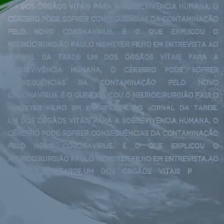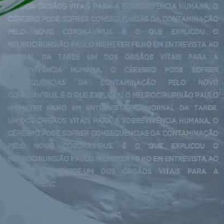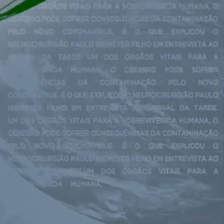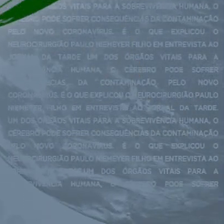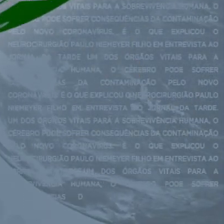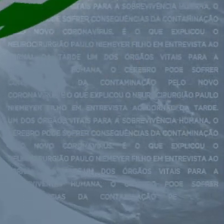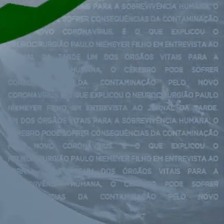é